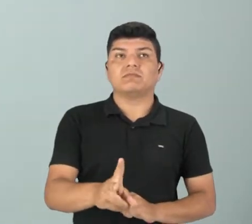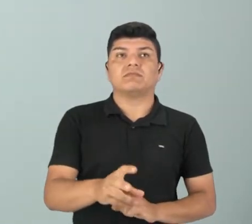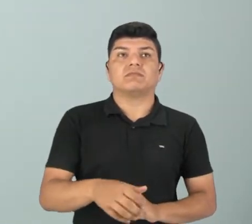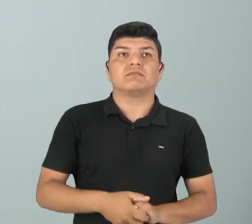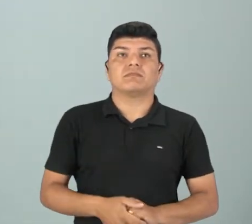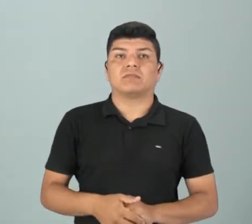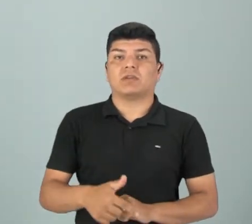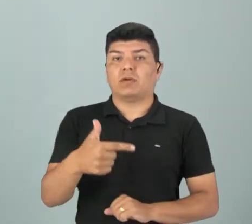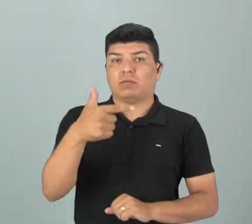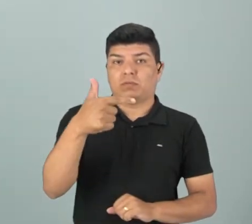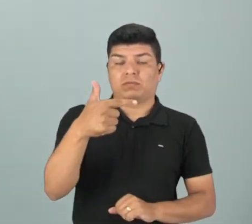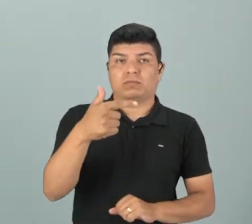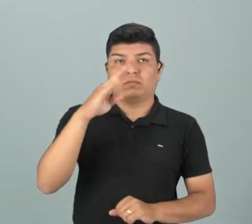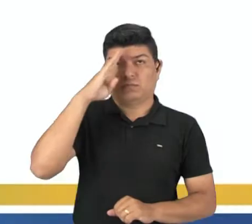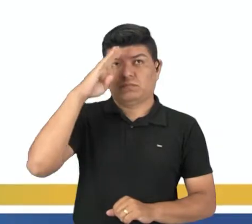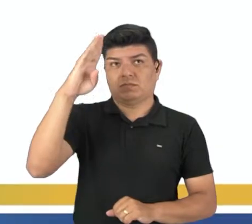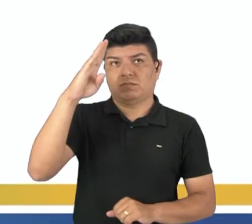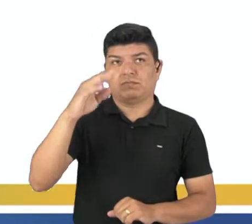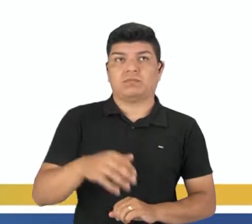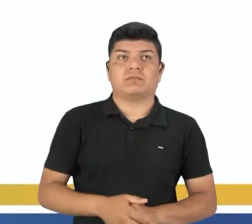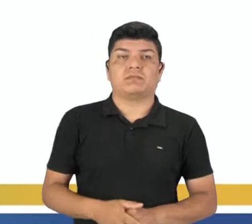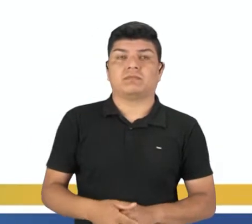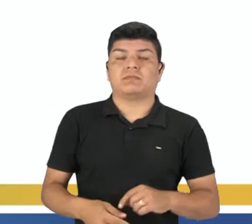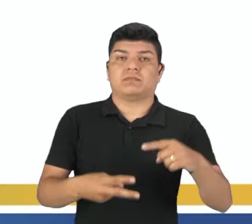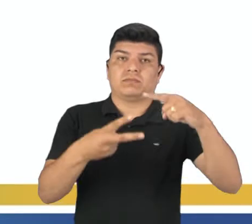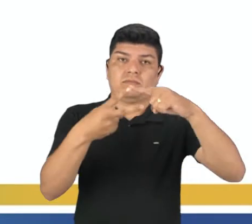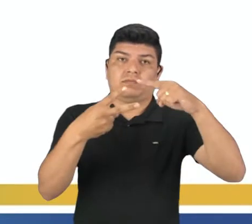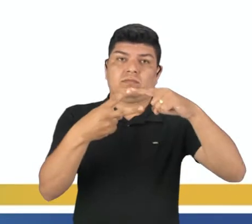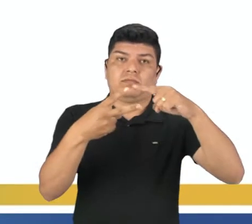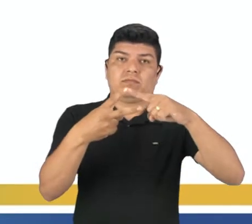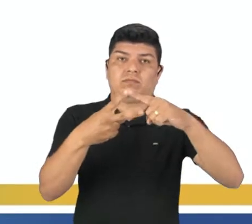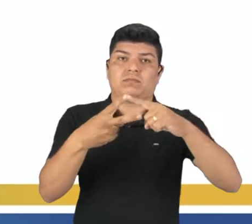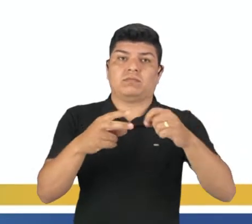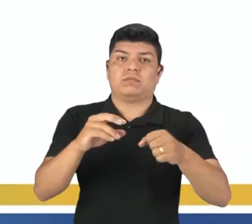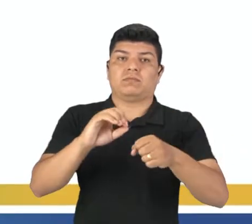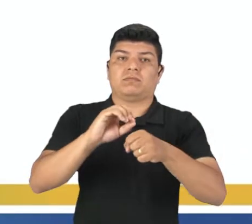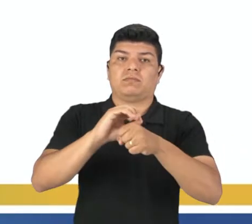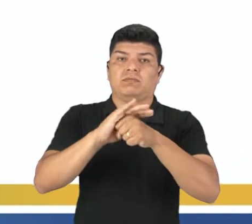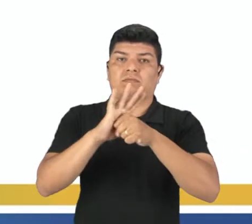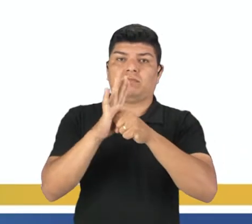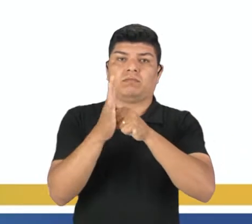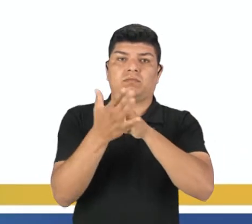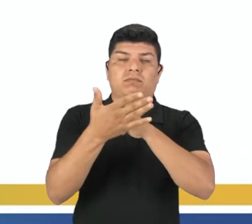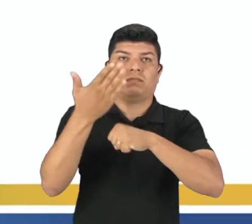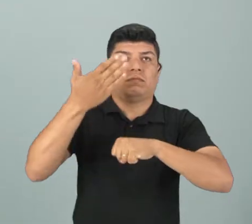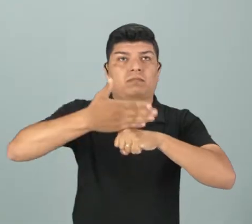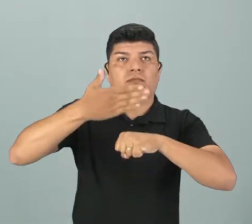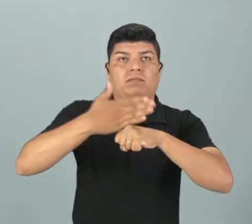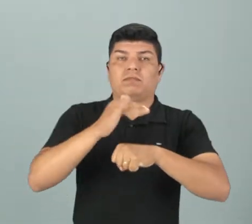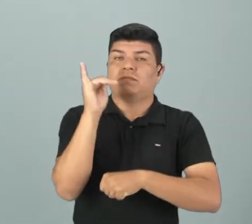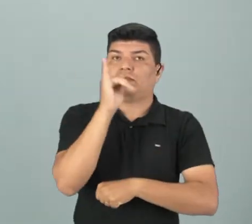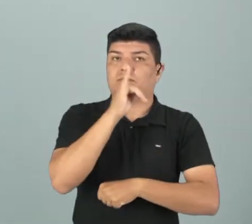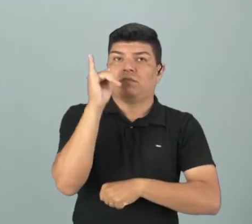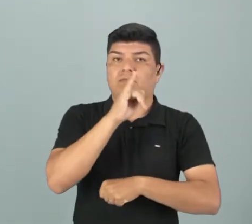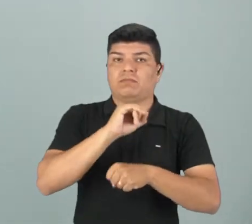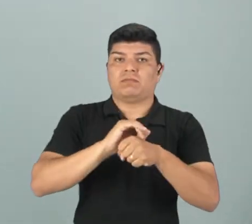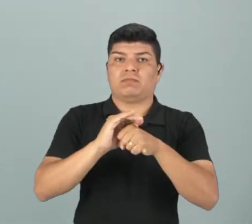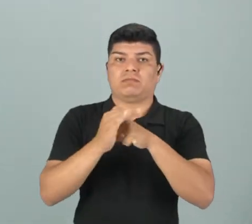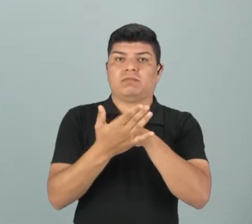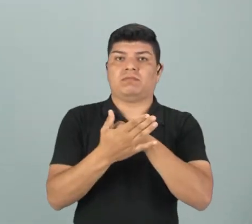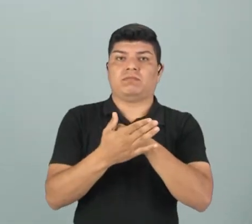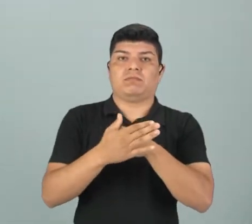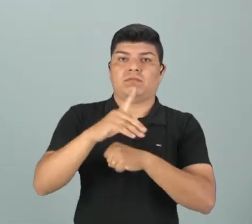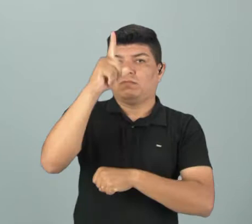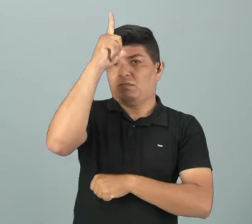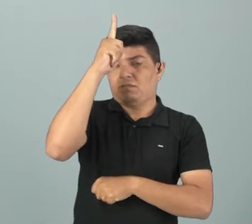vai ter dois principais regimes totalitários, que é o fascismo na Itália e o nazismo na Alemanha. Também vai ter o stalinismo